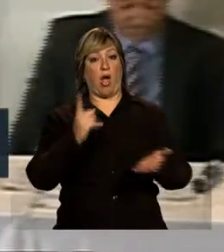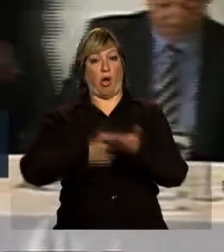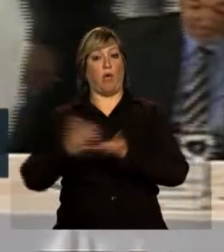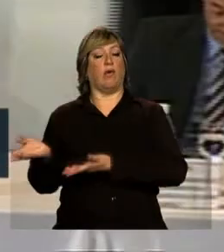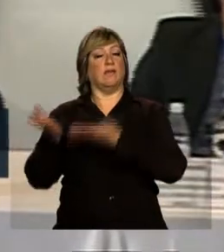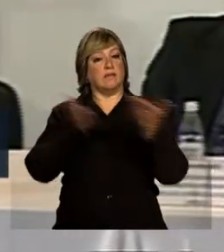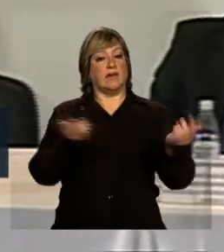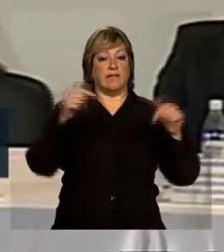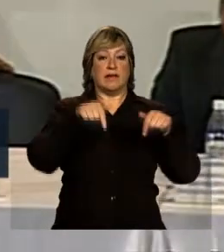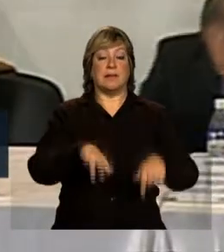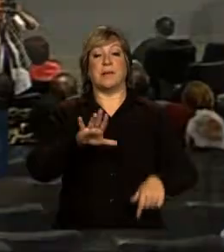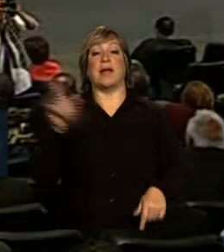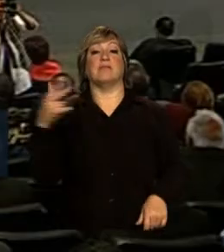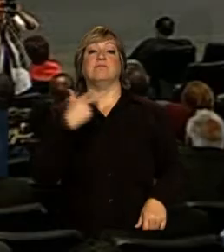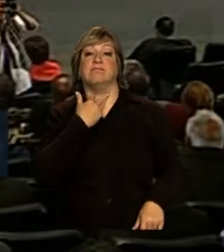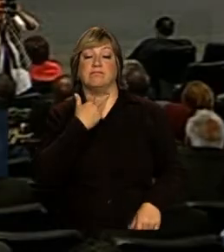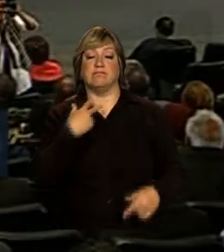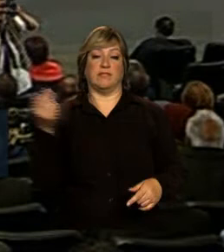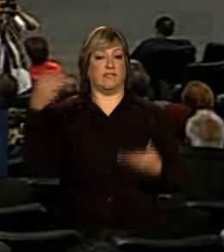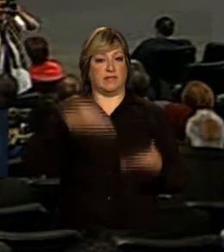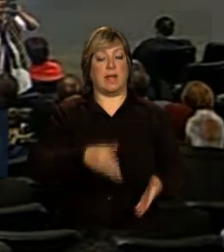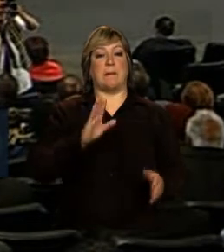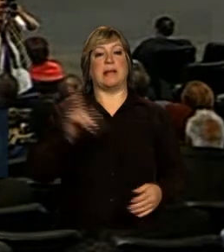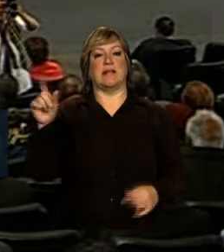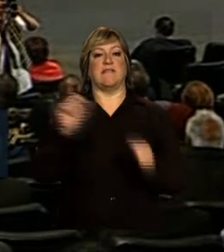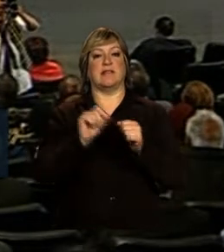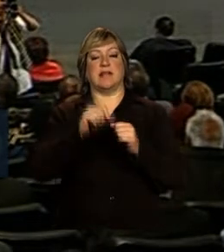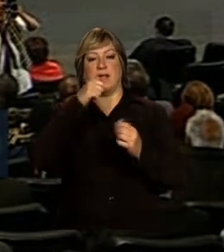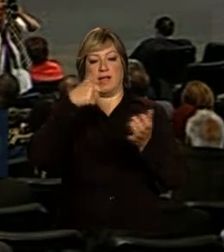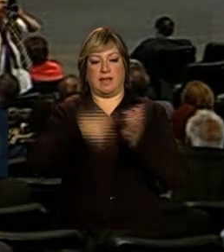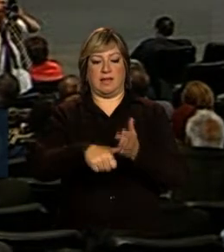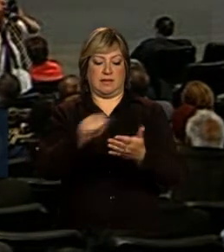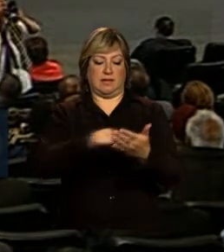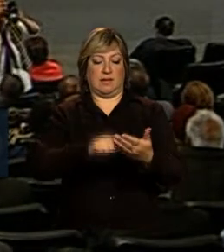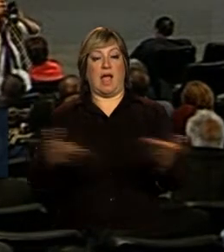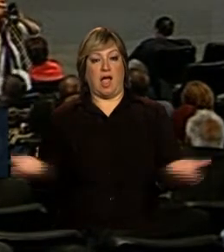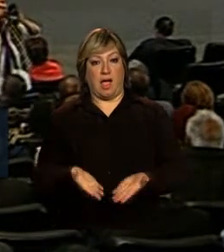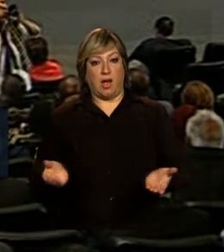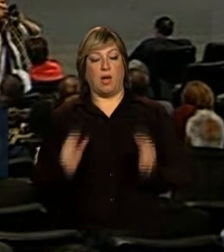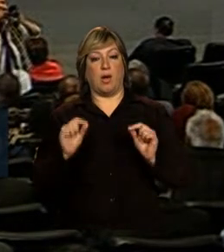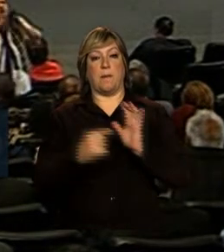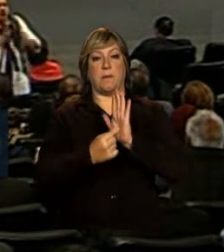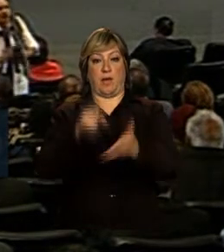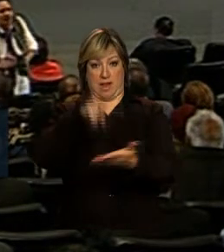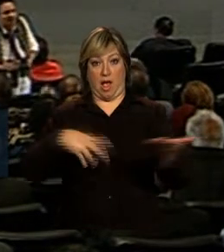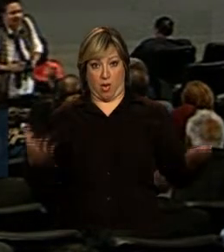pôde estar presente, mas encaminhou uma carta, uma nota, a qual passamos a